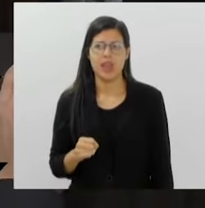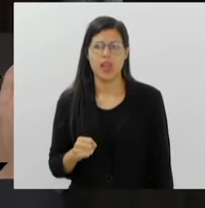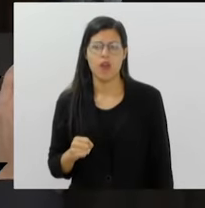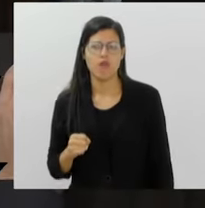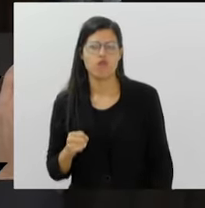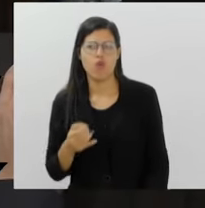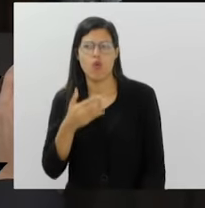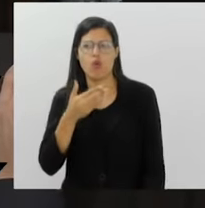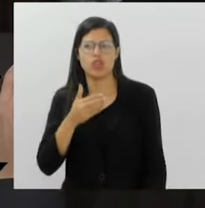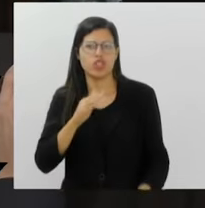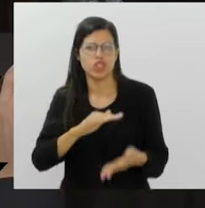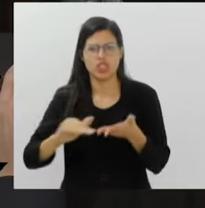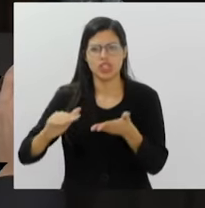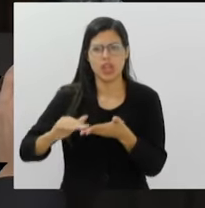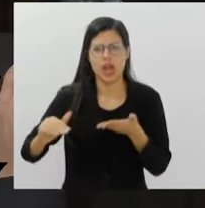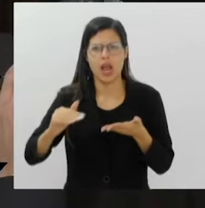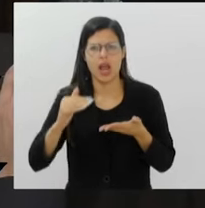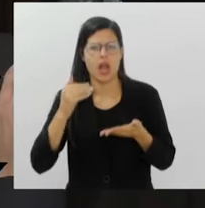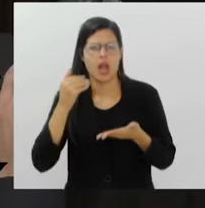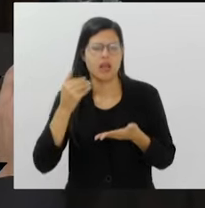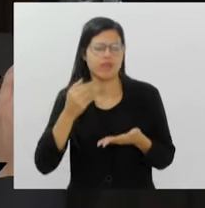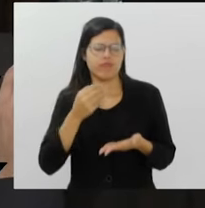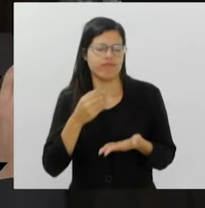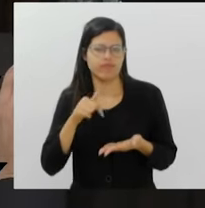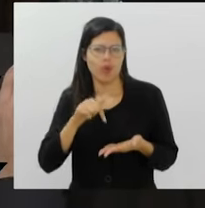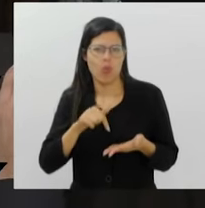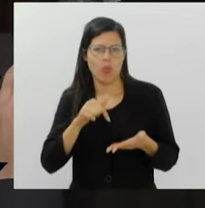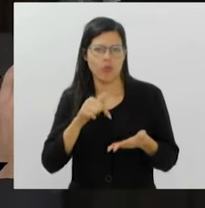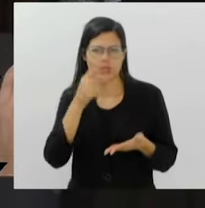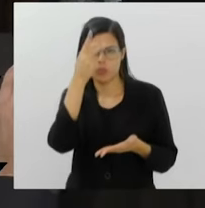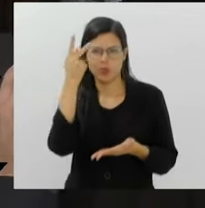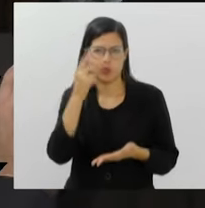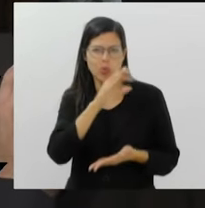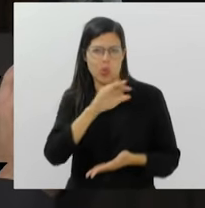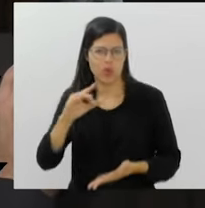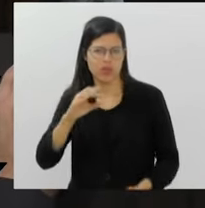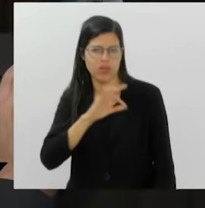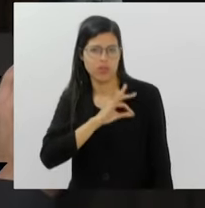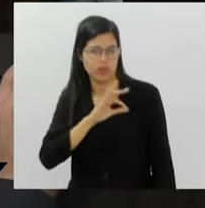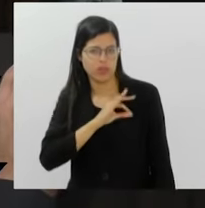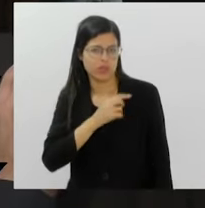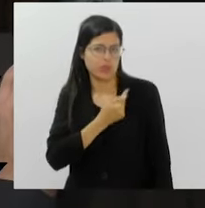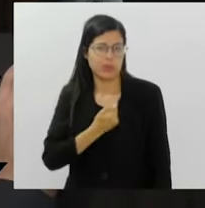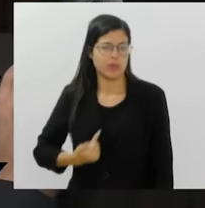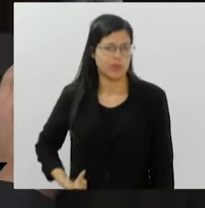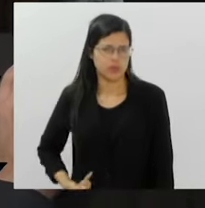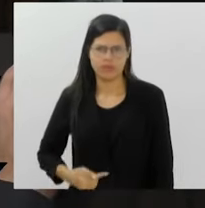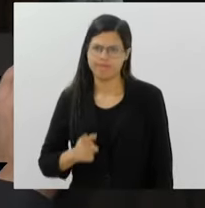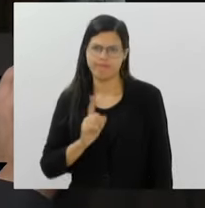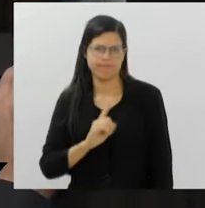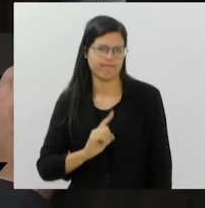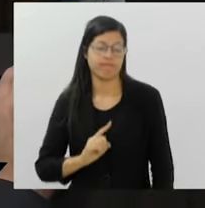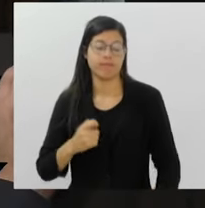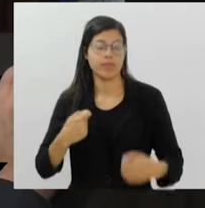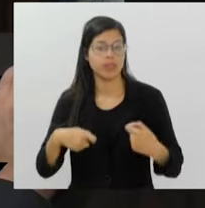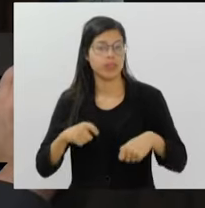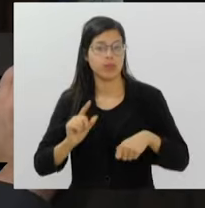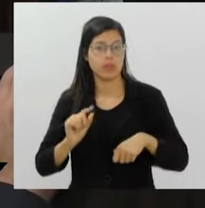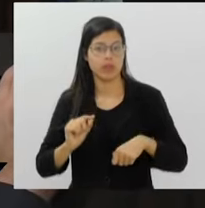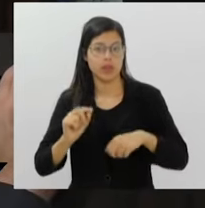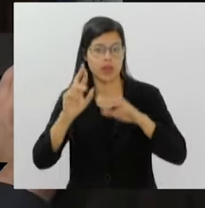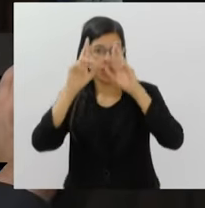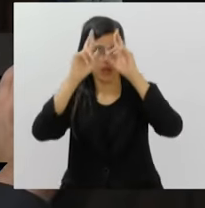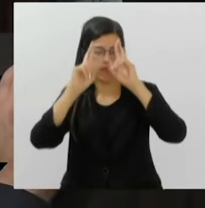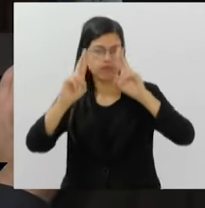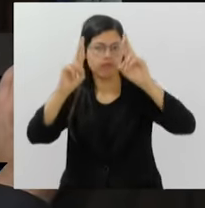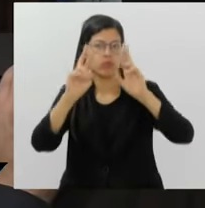do governador. Não é isso que está em xeque mais. O que está em xeque é que as pessoas precisam ter respeitado um direito